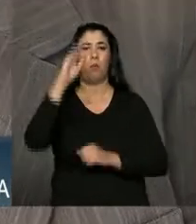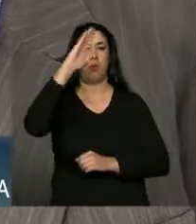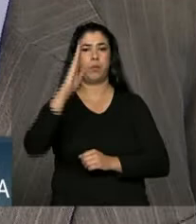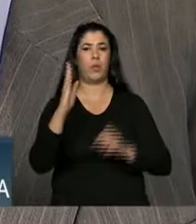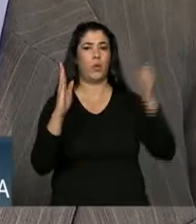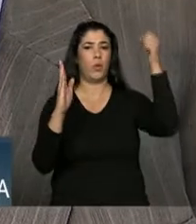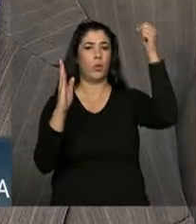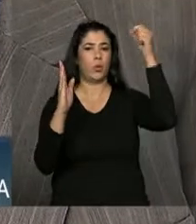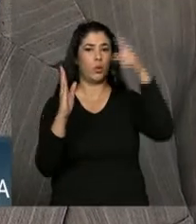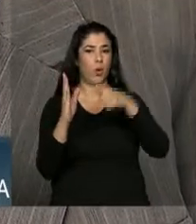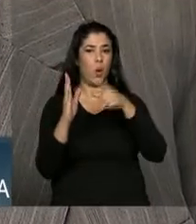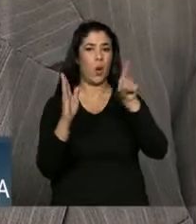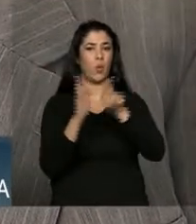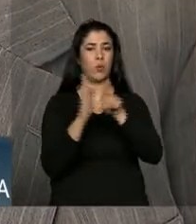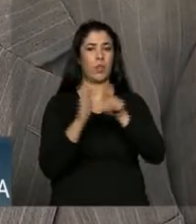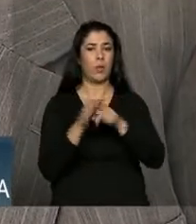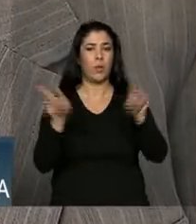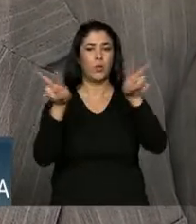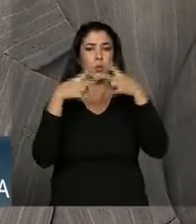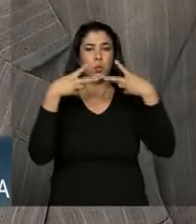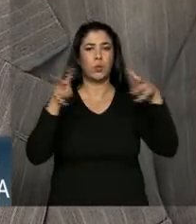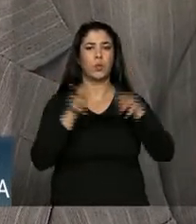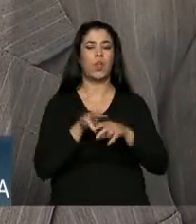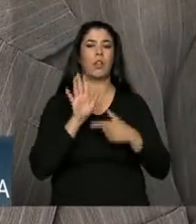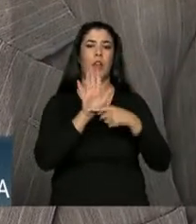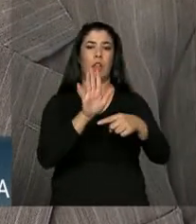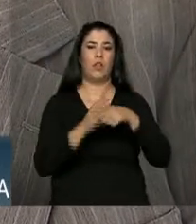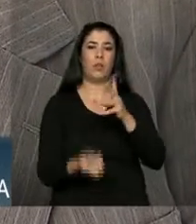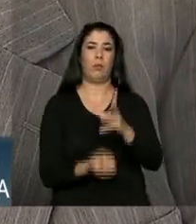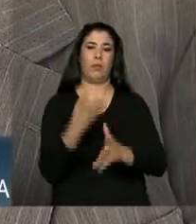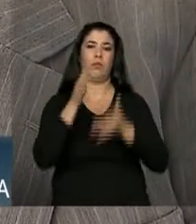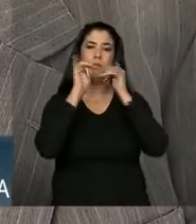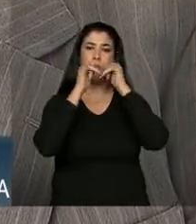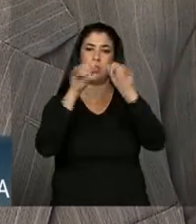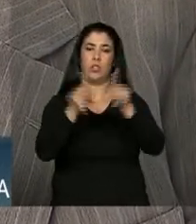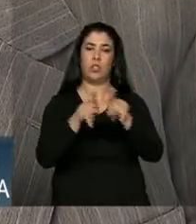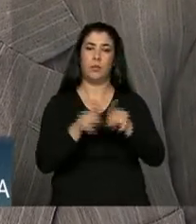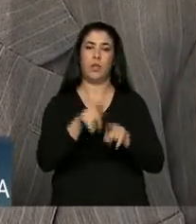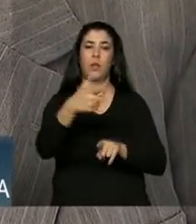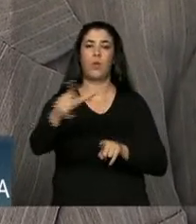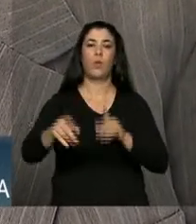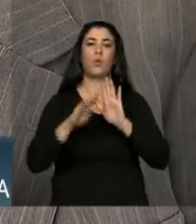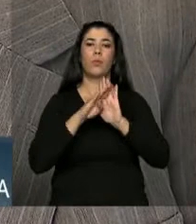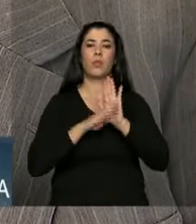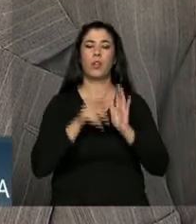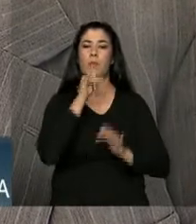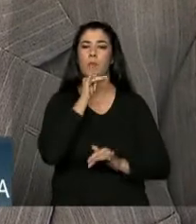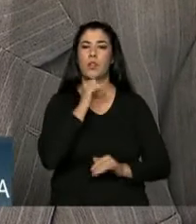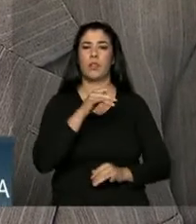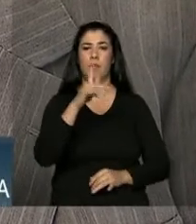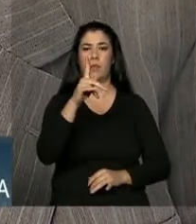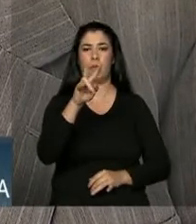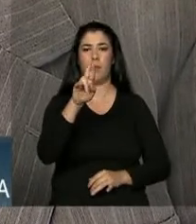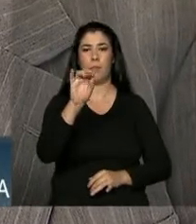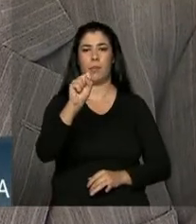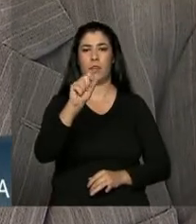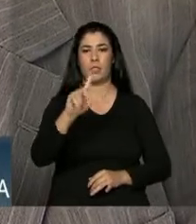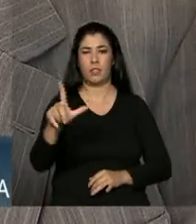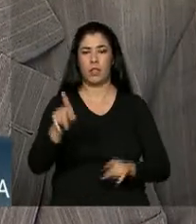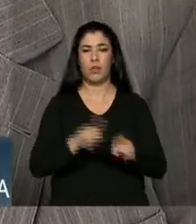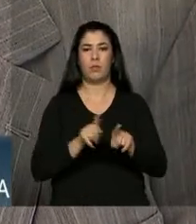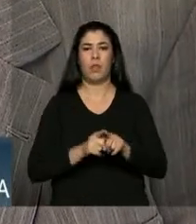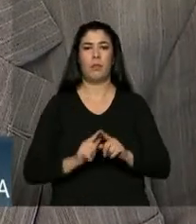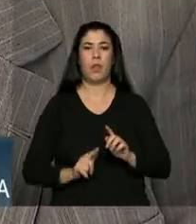mas ao mesmo tempo o Brasil o Brasil que tem o pré-sal o Brasil que tem potencial de gás natural inclusive